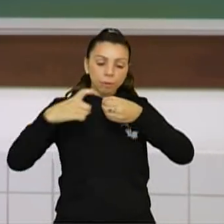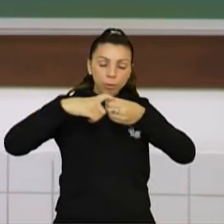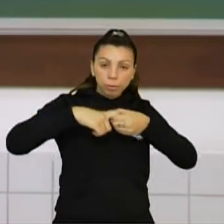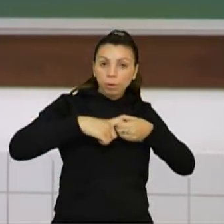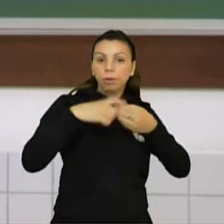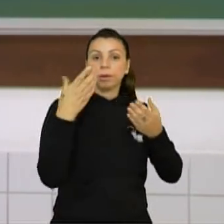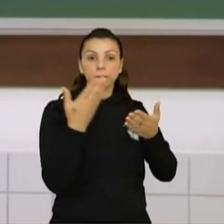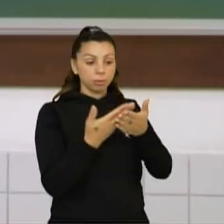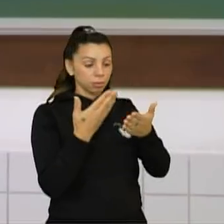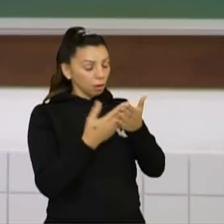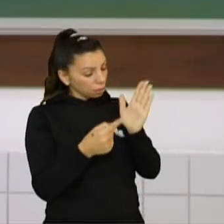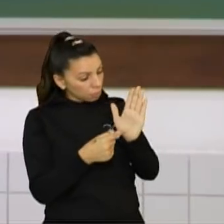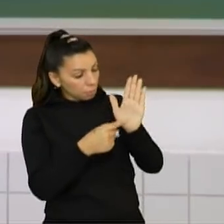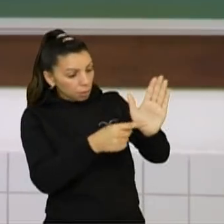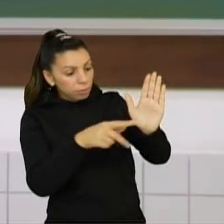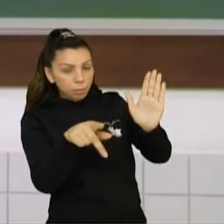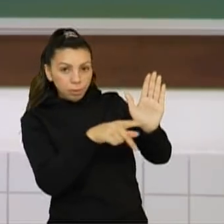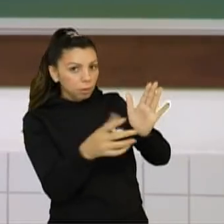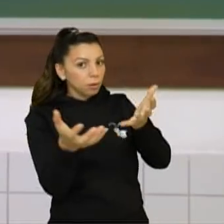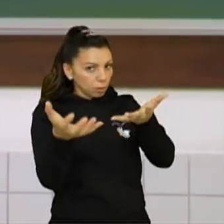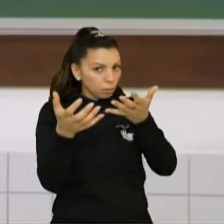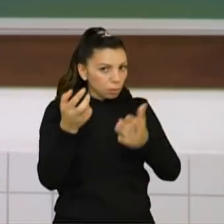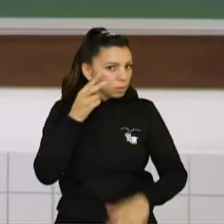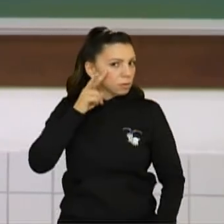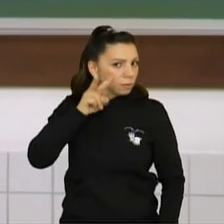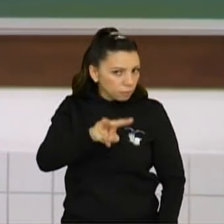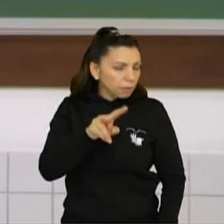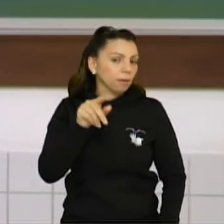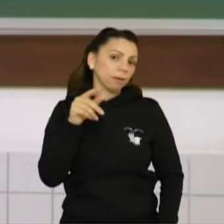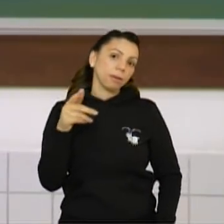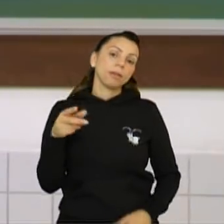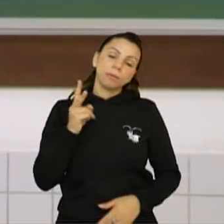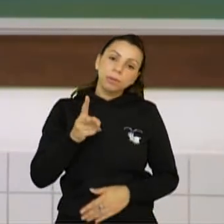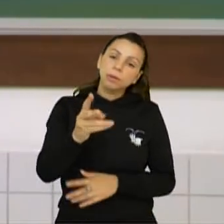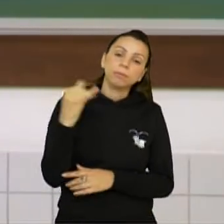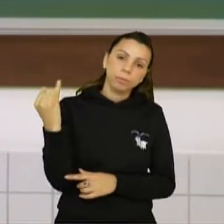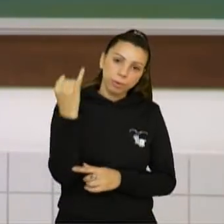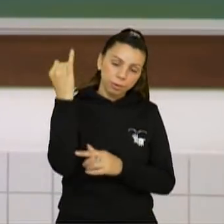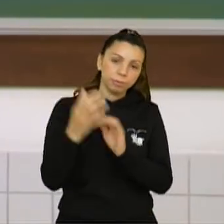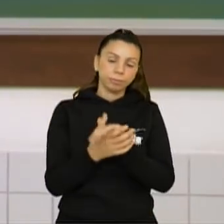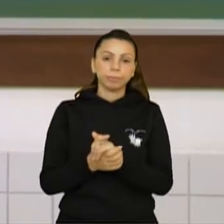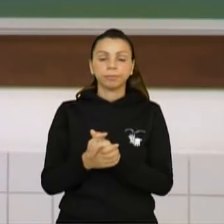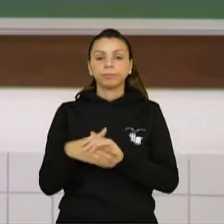mostre para o seu professor, é muito importante. Eu gosto de ver os trabalhos dos meus alunos sempre, então é bem importante.